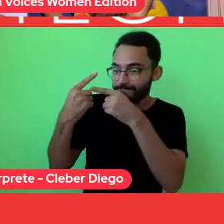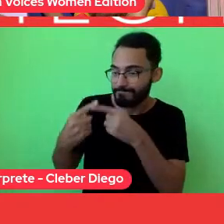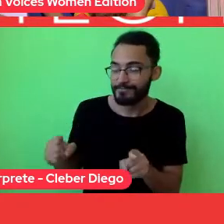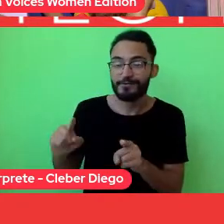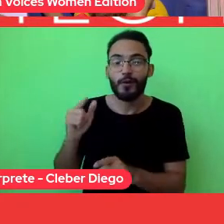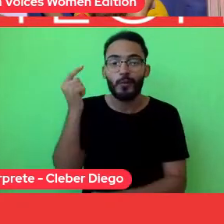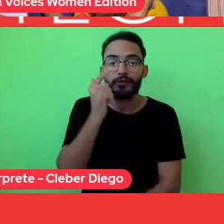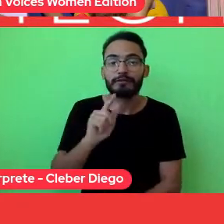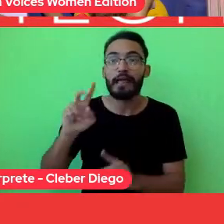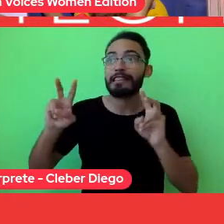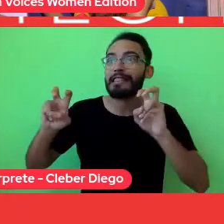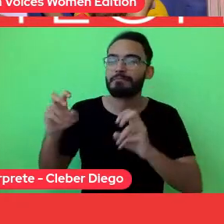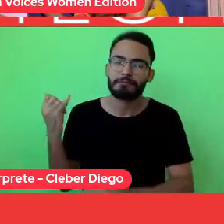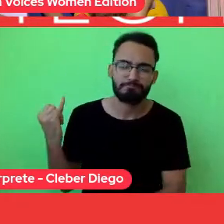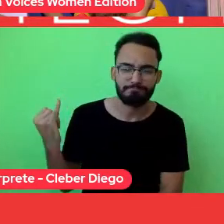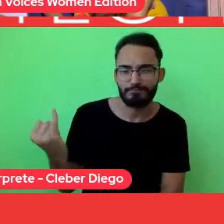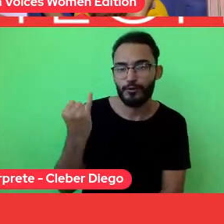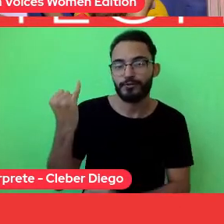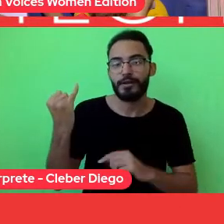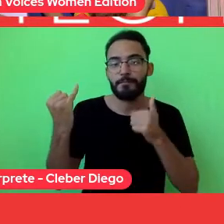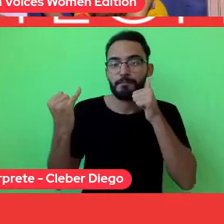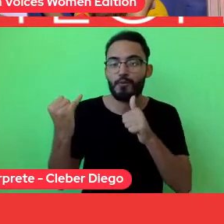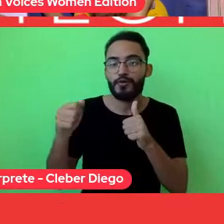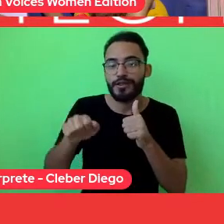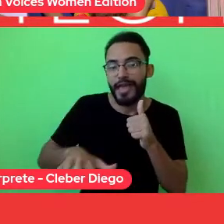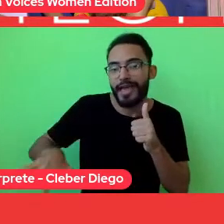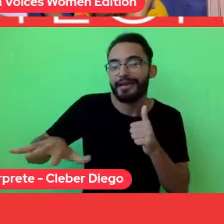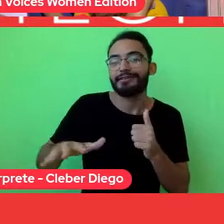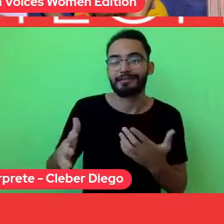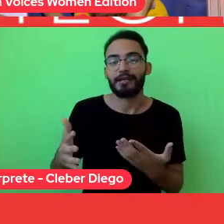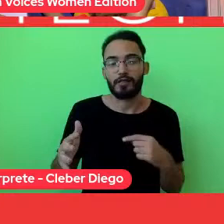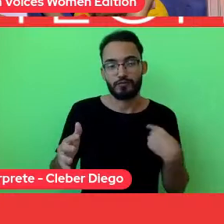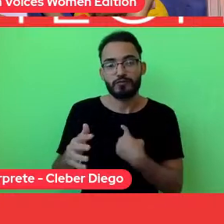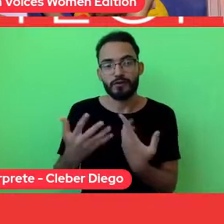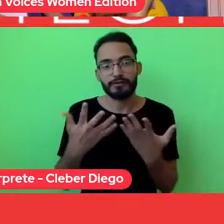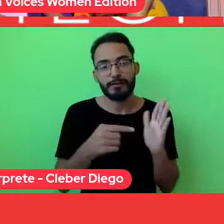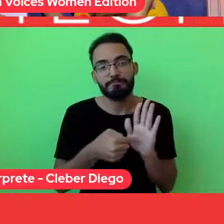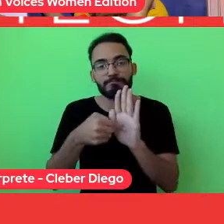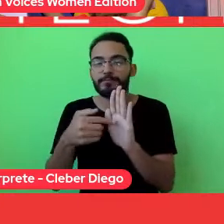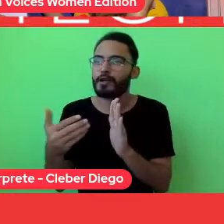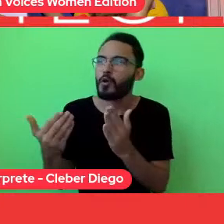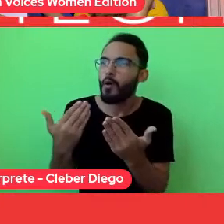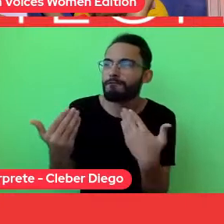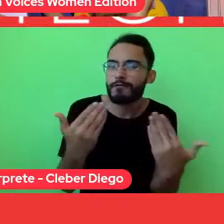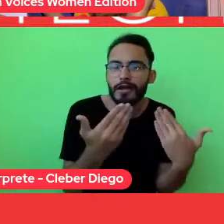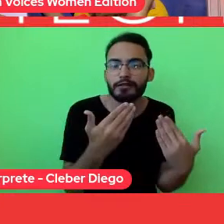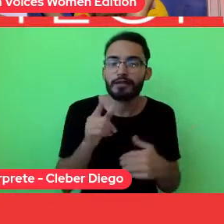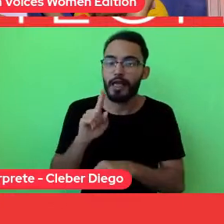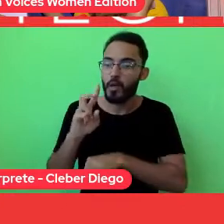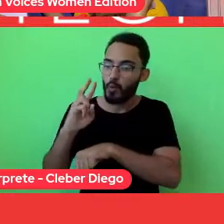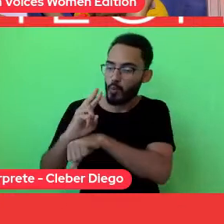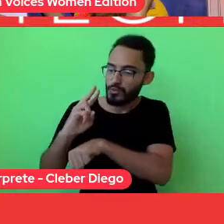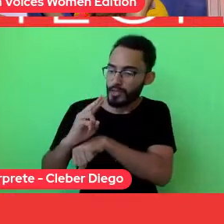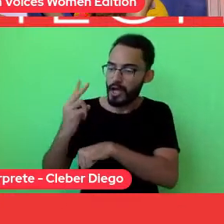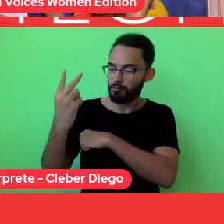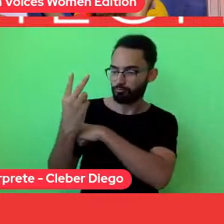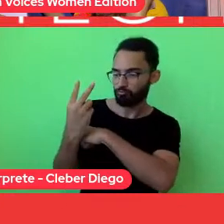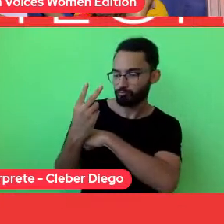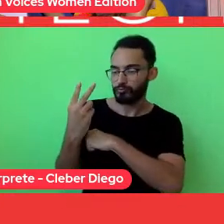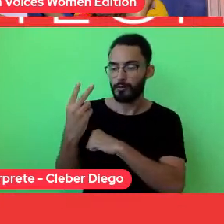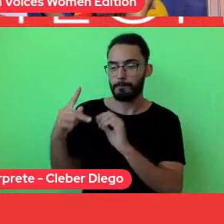temas de relevância, né, para as nossas mulheres. Então a gente trouxe alguns talks para falar sobre autocuidado,